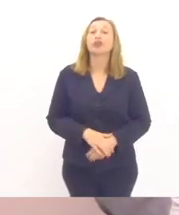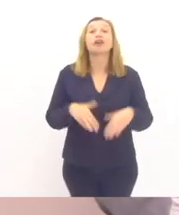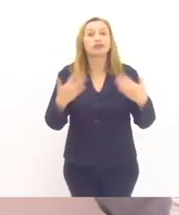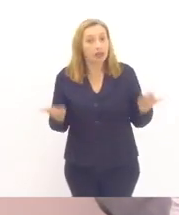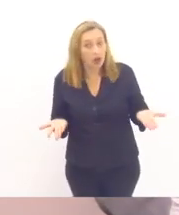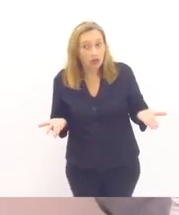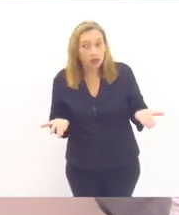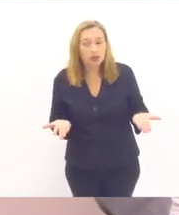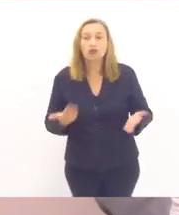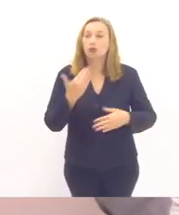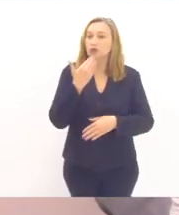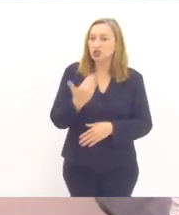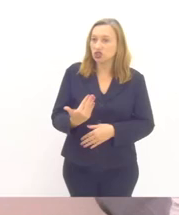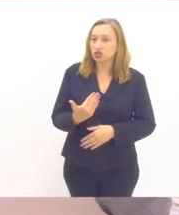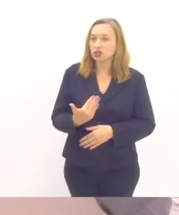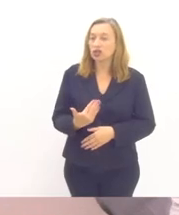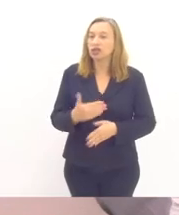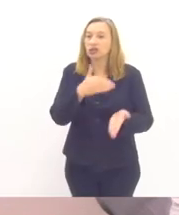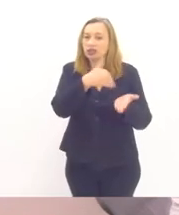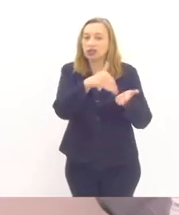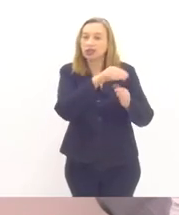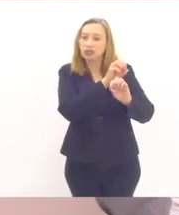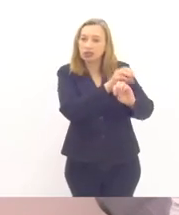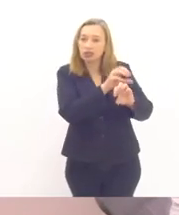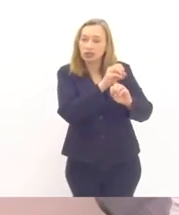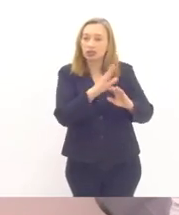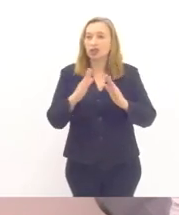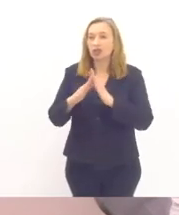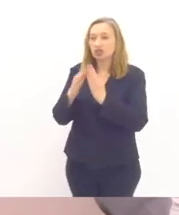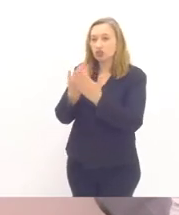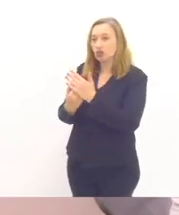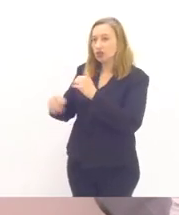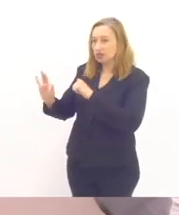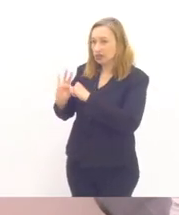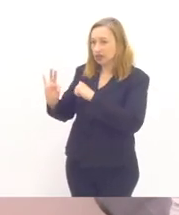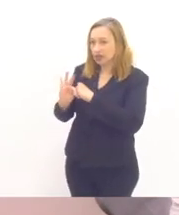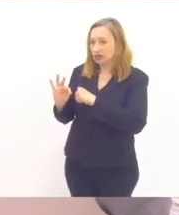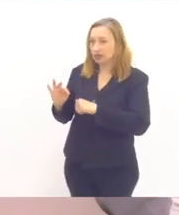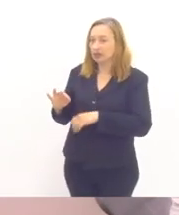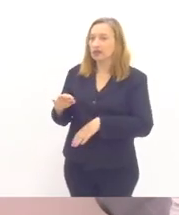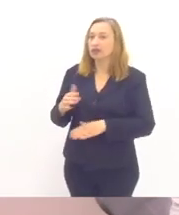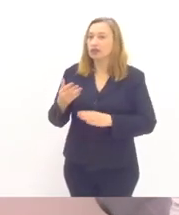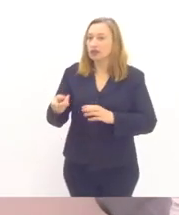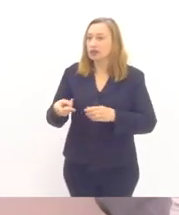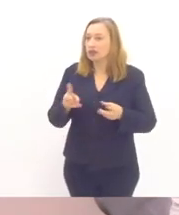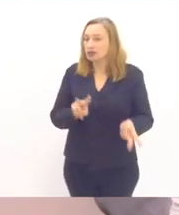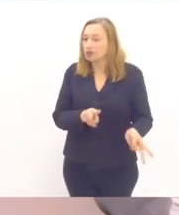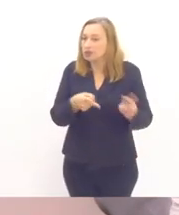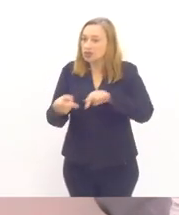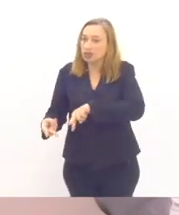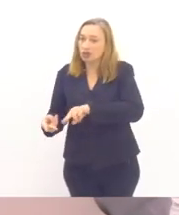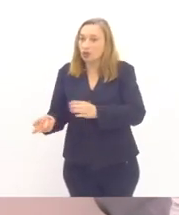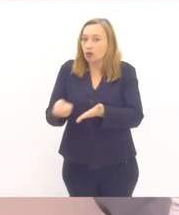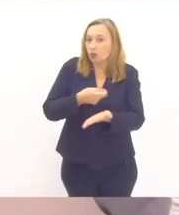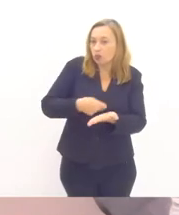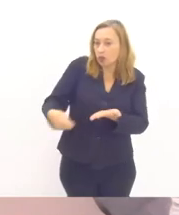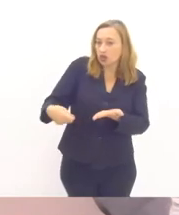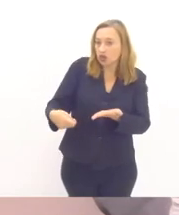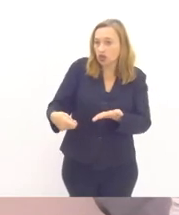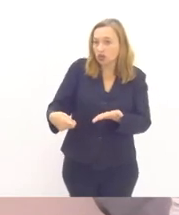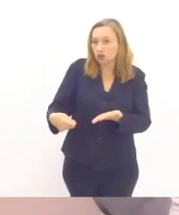Então, eu vou solicitar à Secretaria de Educação e à FAETEC que nos encaminhem, por escrito,